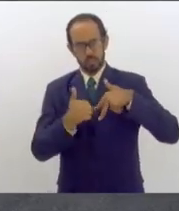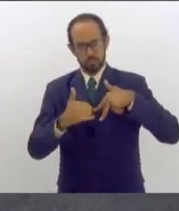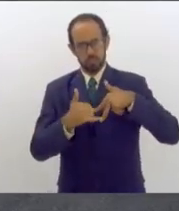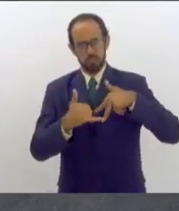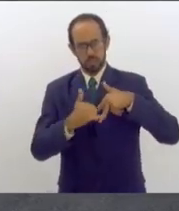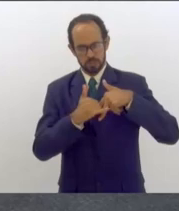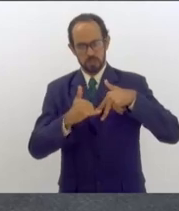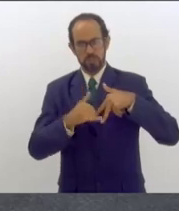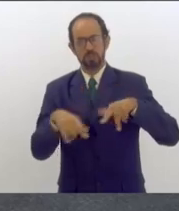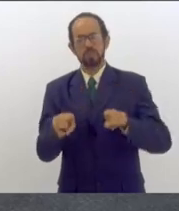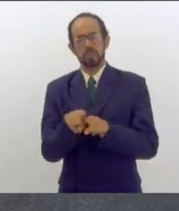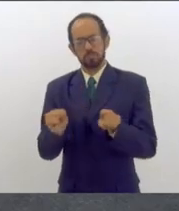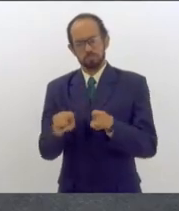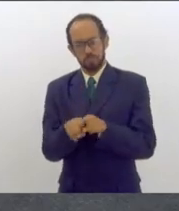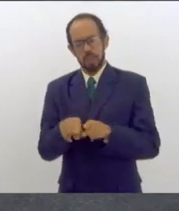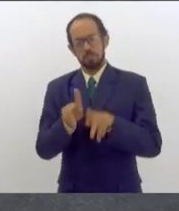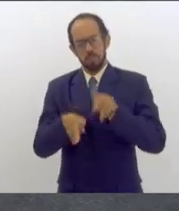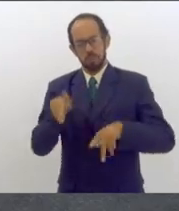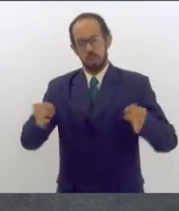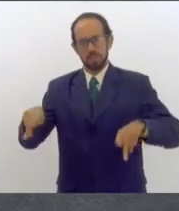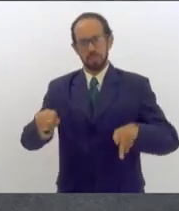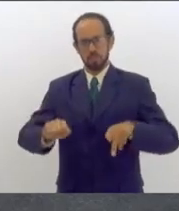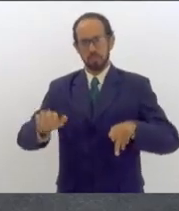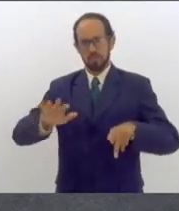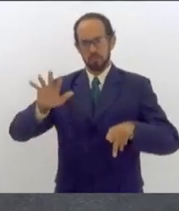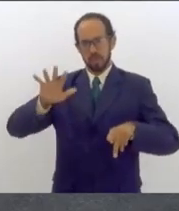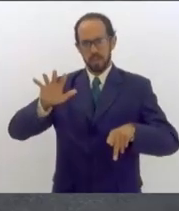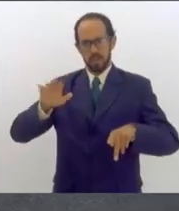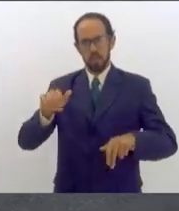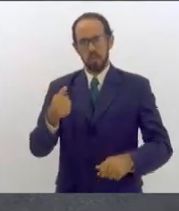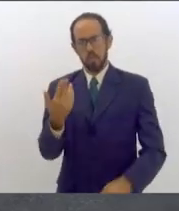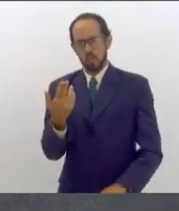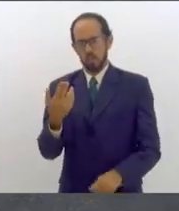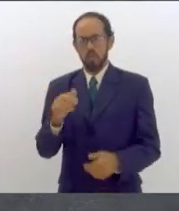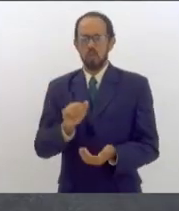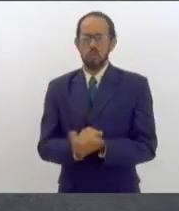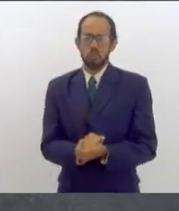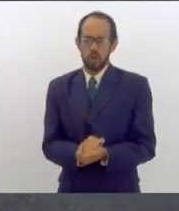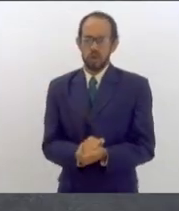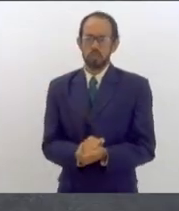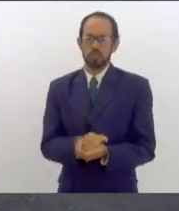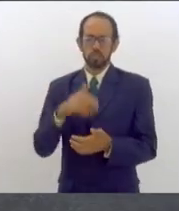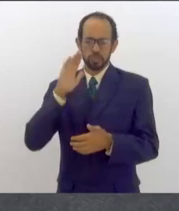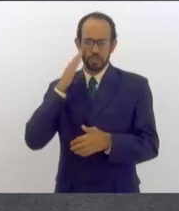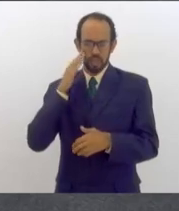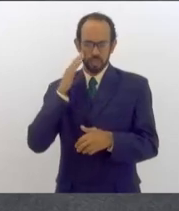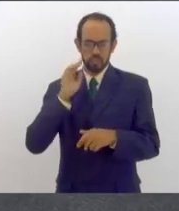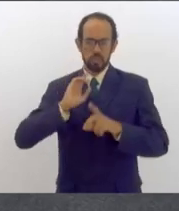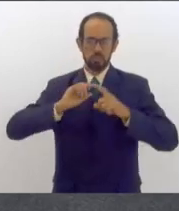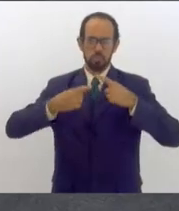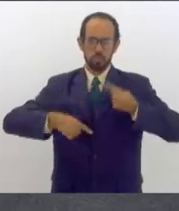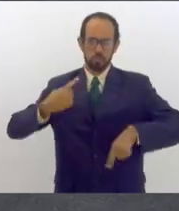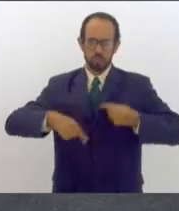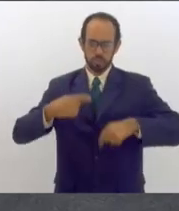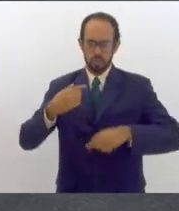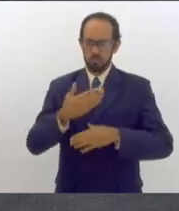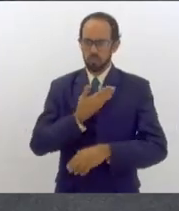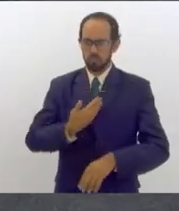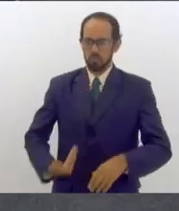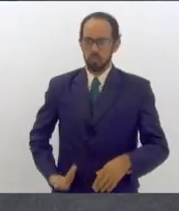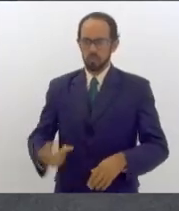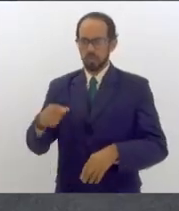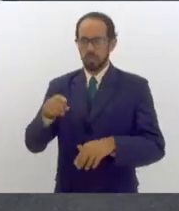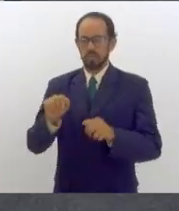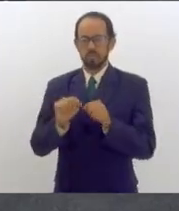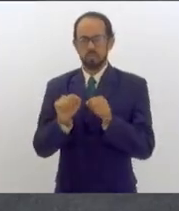pessoas dentro da Favela Também podem ser vítimas ou a gente entende que política pública de segurança é